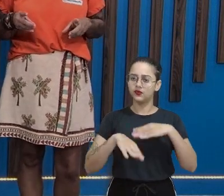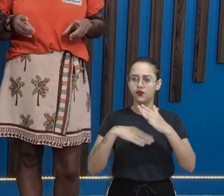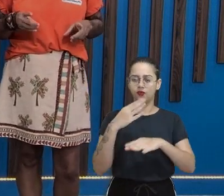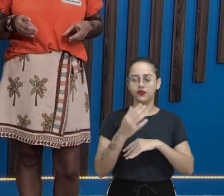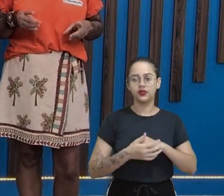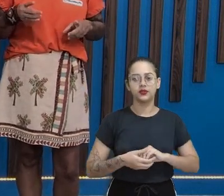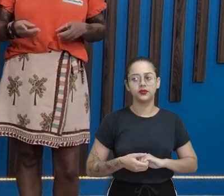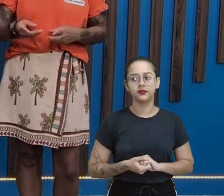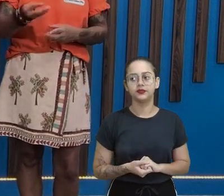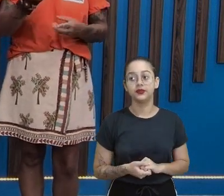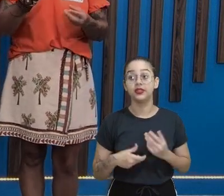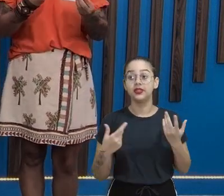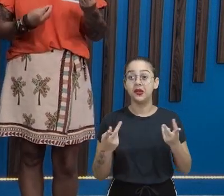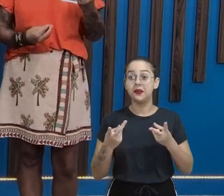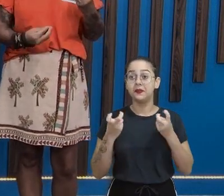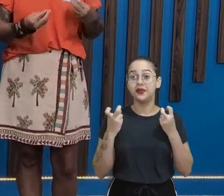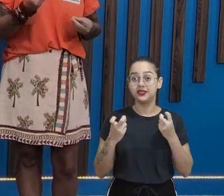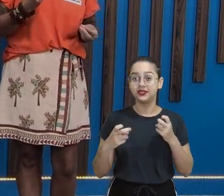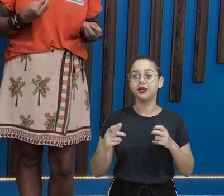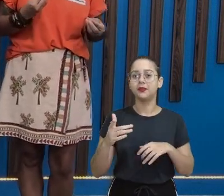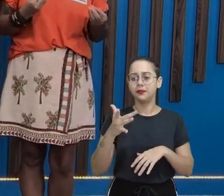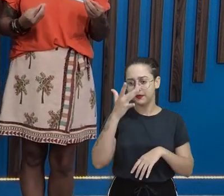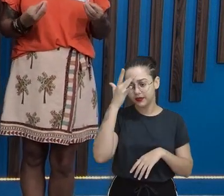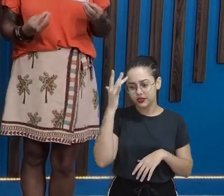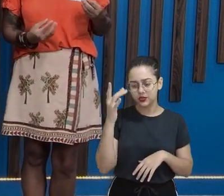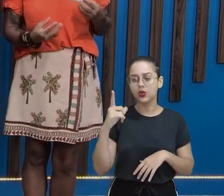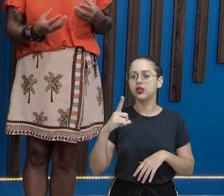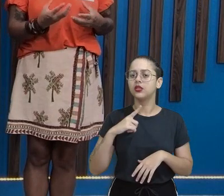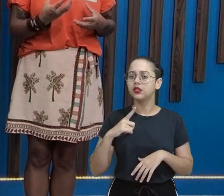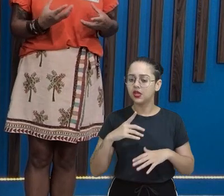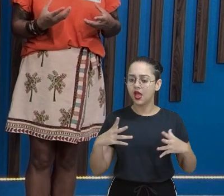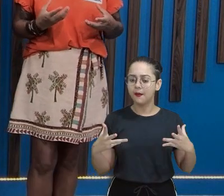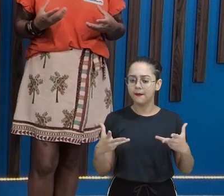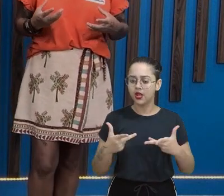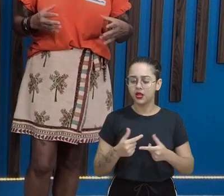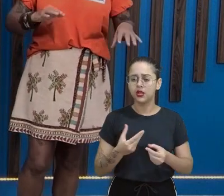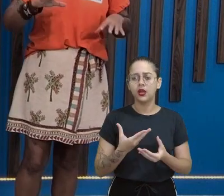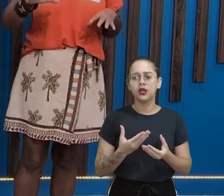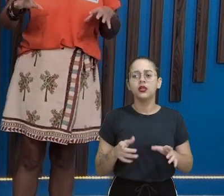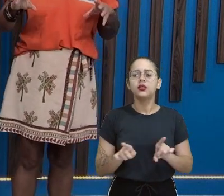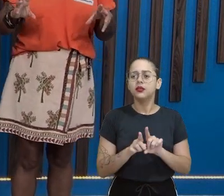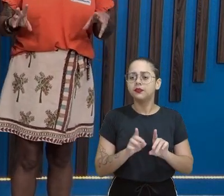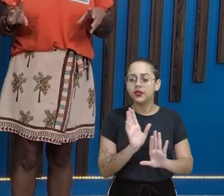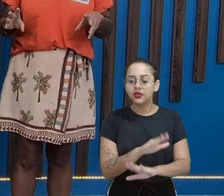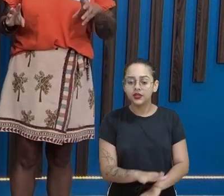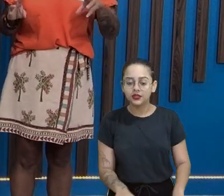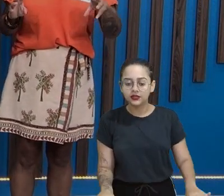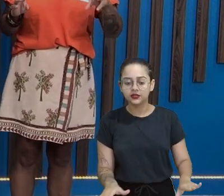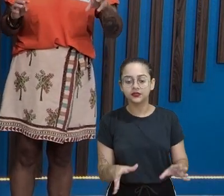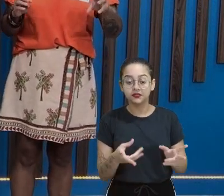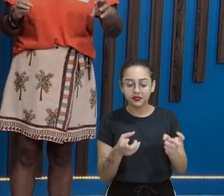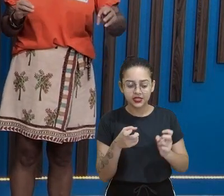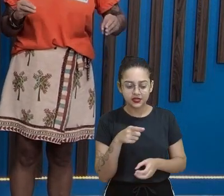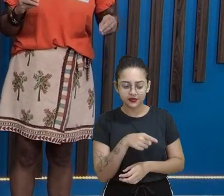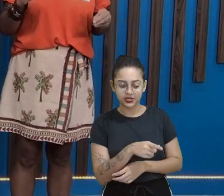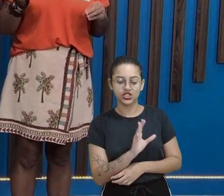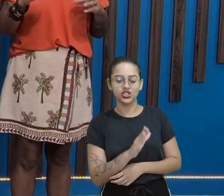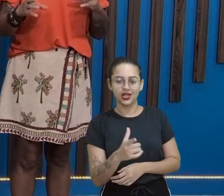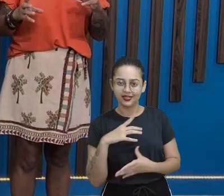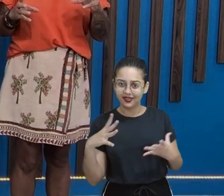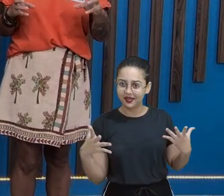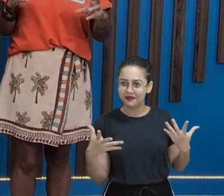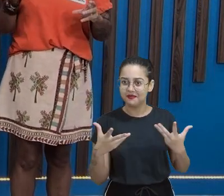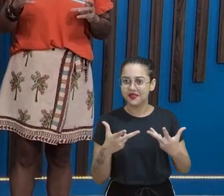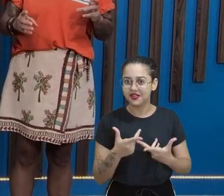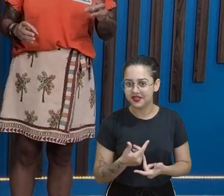ser desenvolvido. Então veja, a pessoa tem a habilidade, né? Muitas pessoas a gente vê, até crianças pequenas, você vê uma criança assim que ela já tem aquela